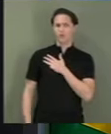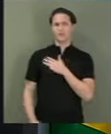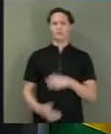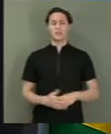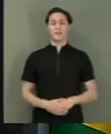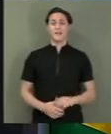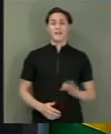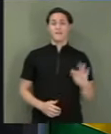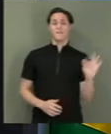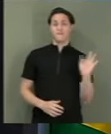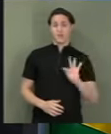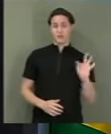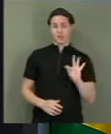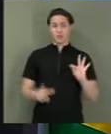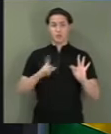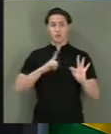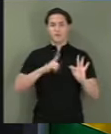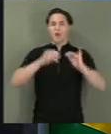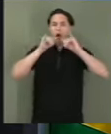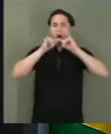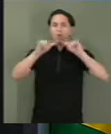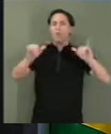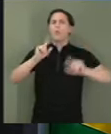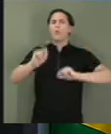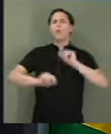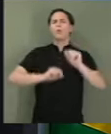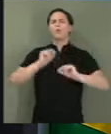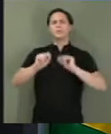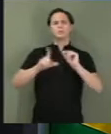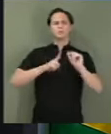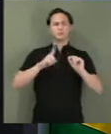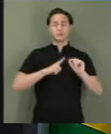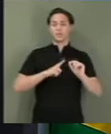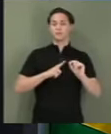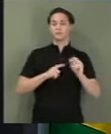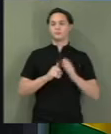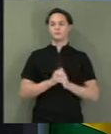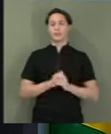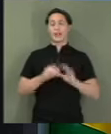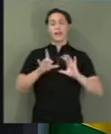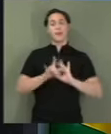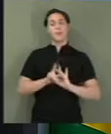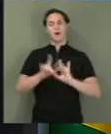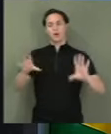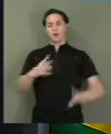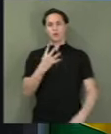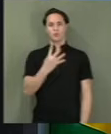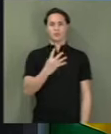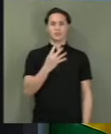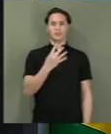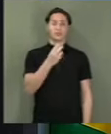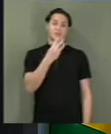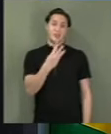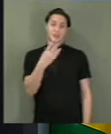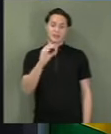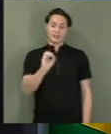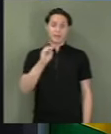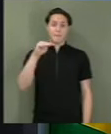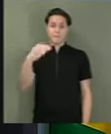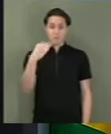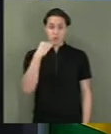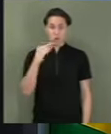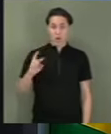houve um anúncio da liberação de 430 milhões para ajudar o estado